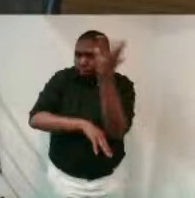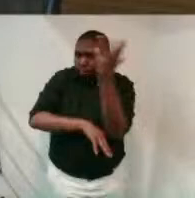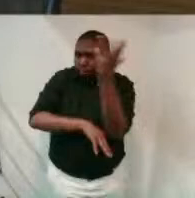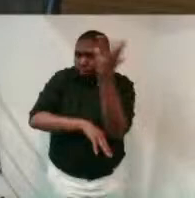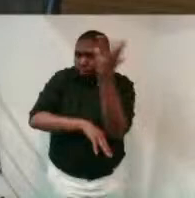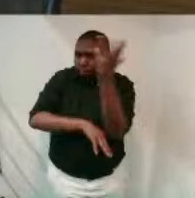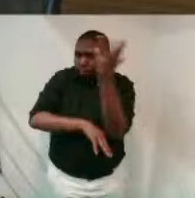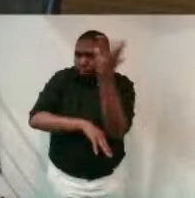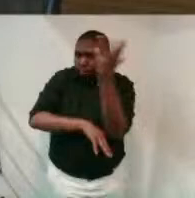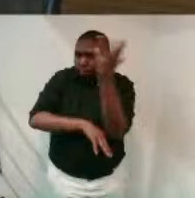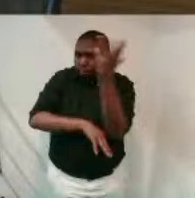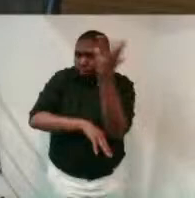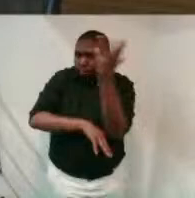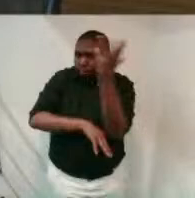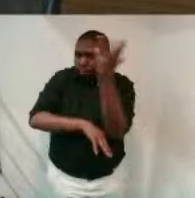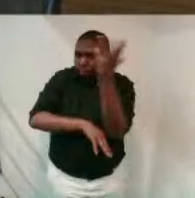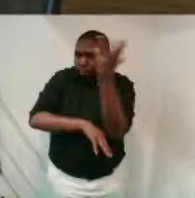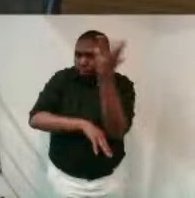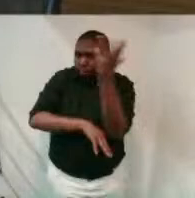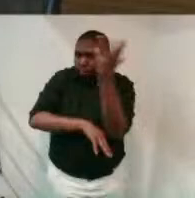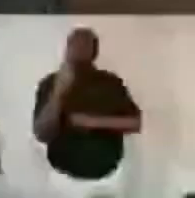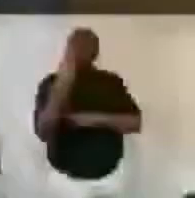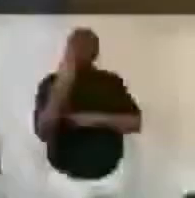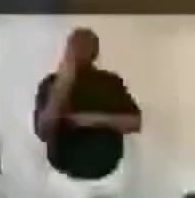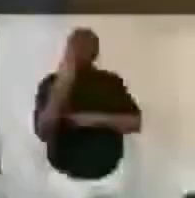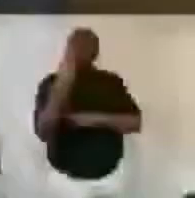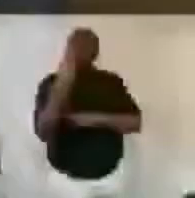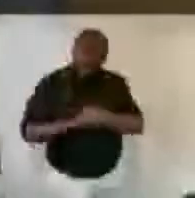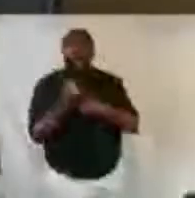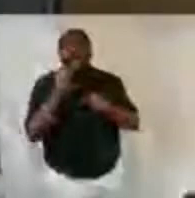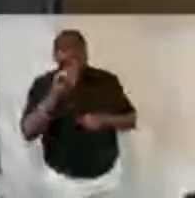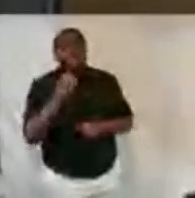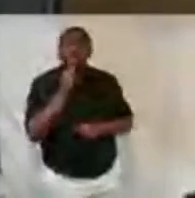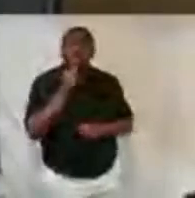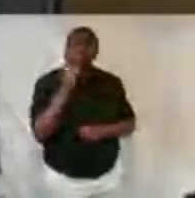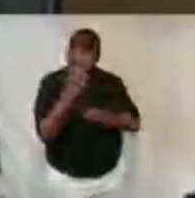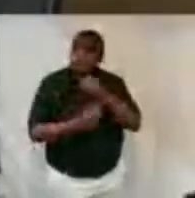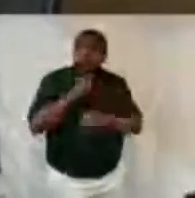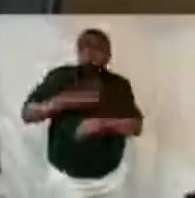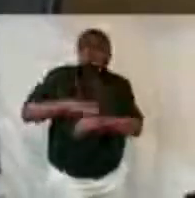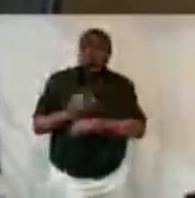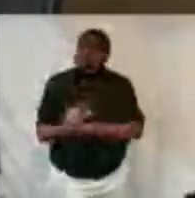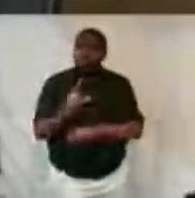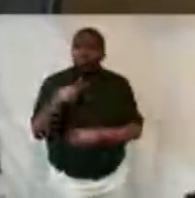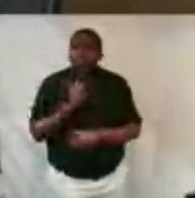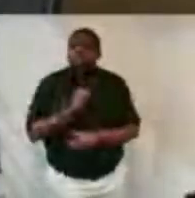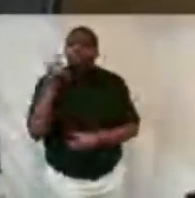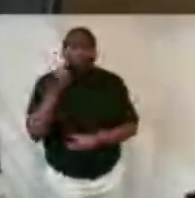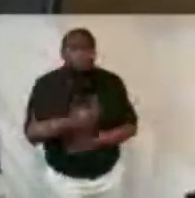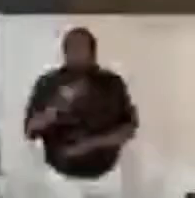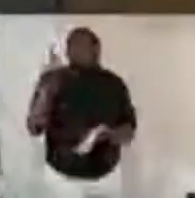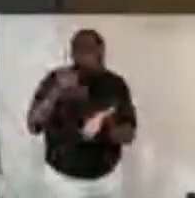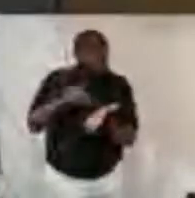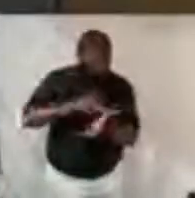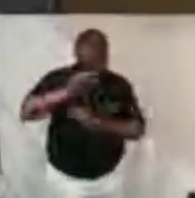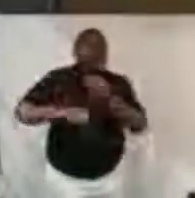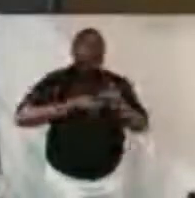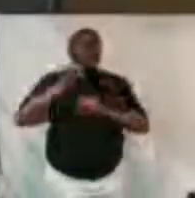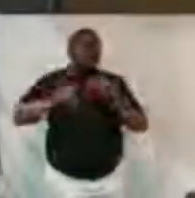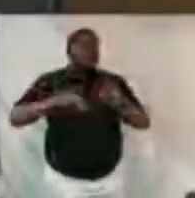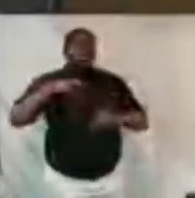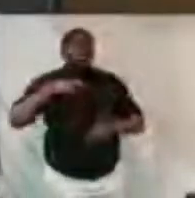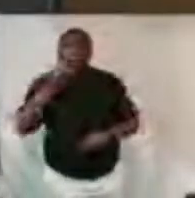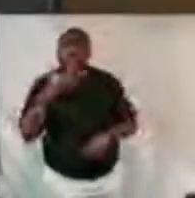Por mais um ano, mas ainda que sejam 2 anos, esse tempo é muito curto para que a gente possa fazer um bom